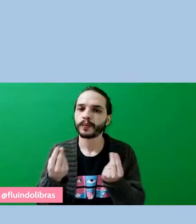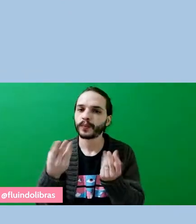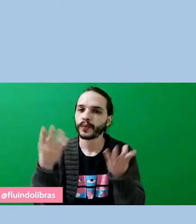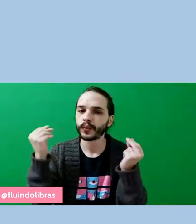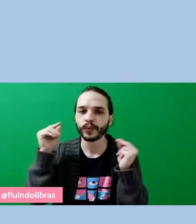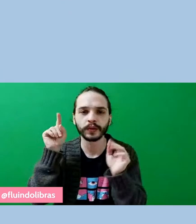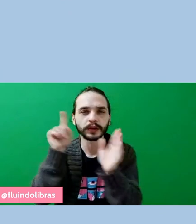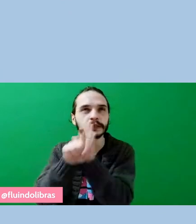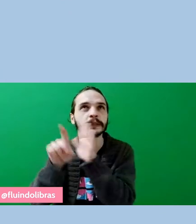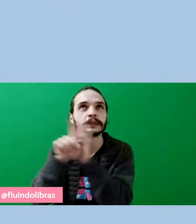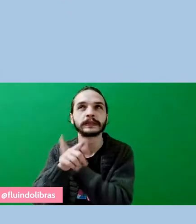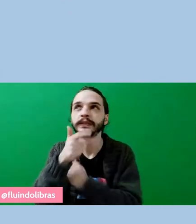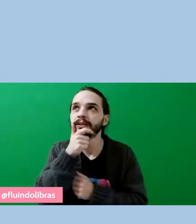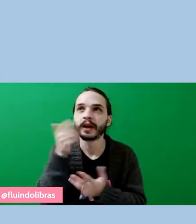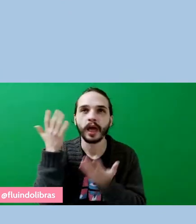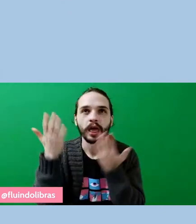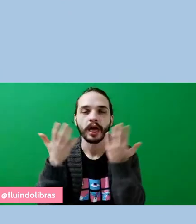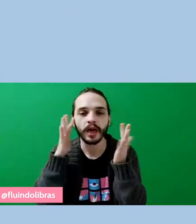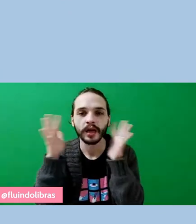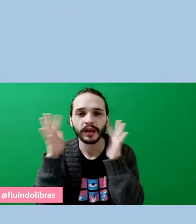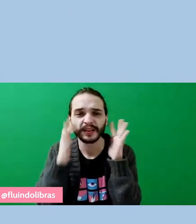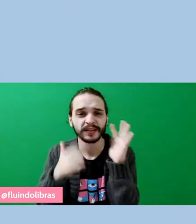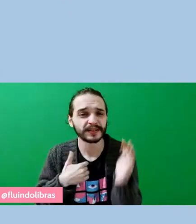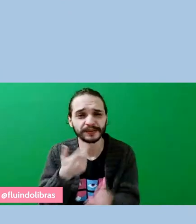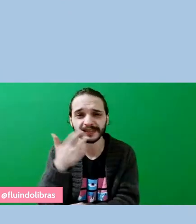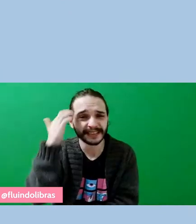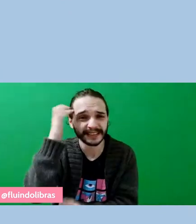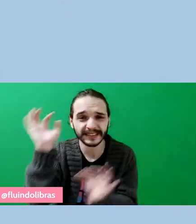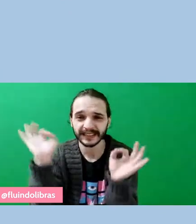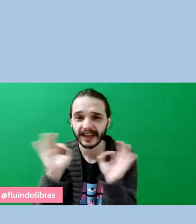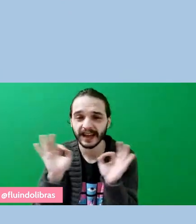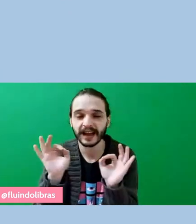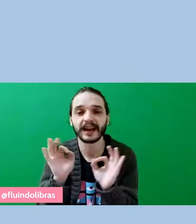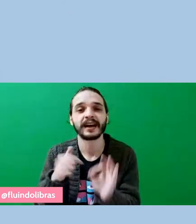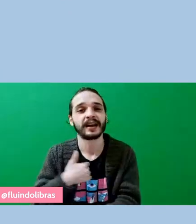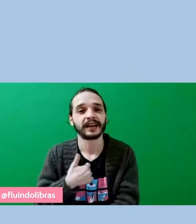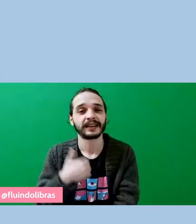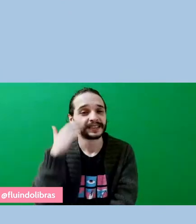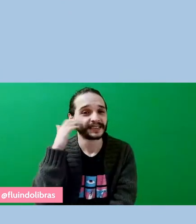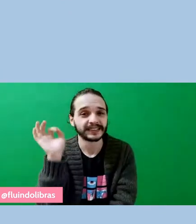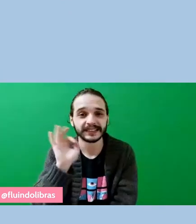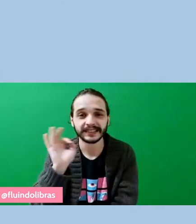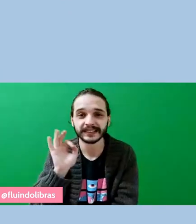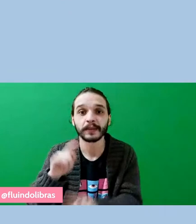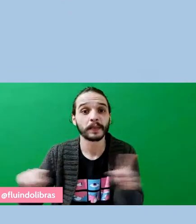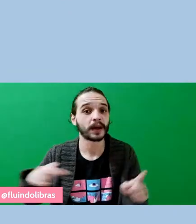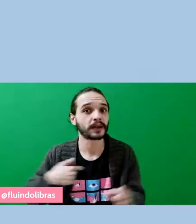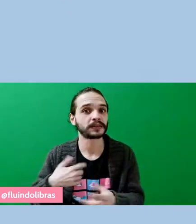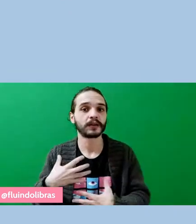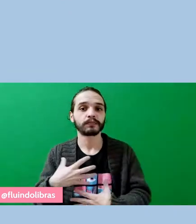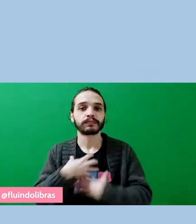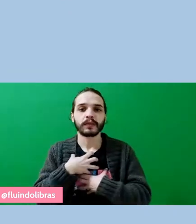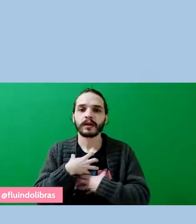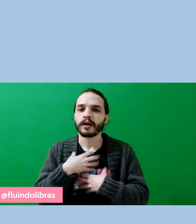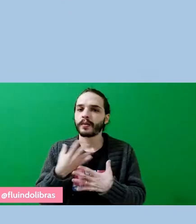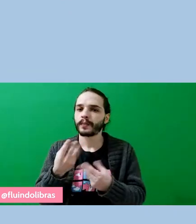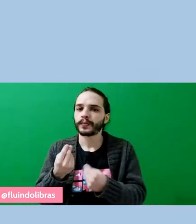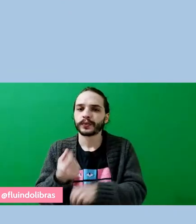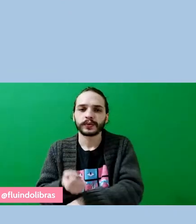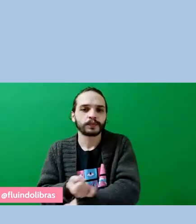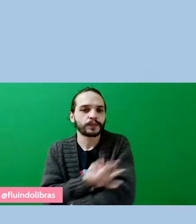Terminei de ler e falar, gente, não entendi nada. Assim, né, não entendi nada, mas eu fiquei muito mexido e muito emocionado,